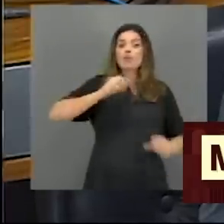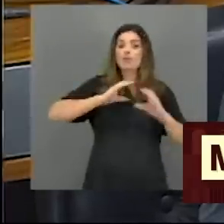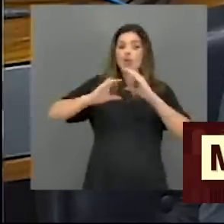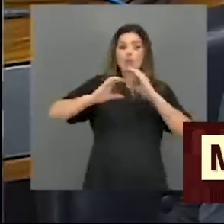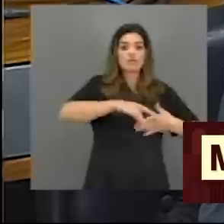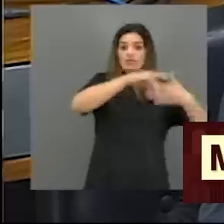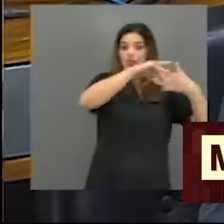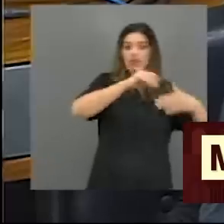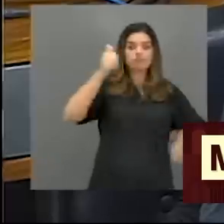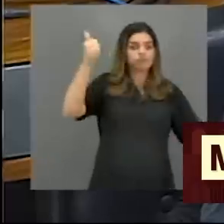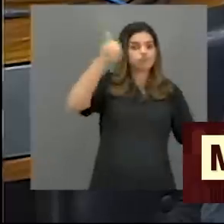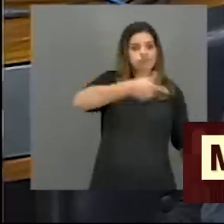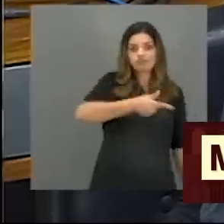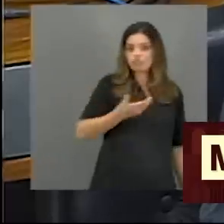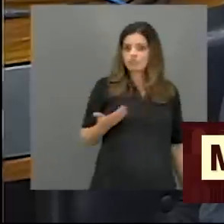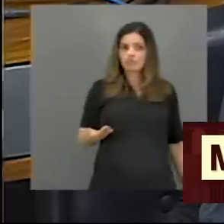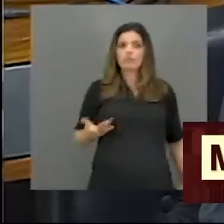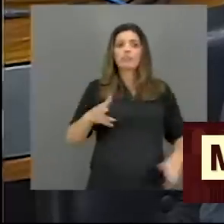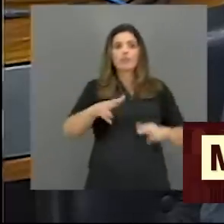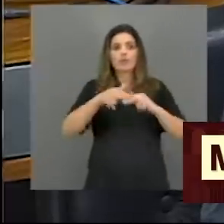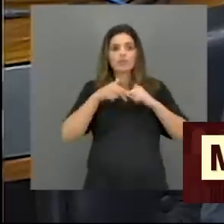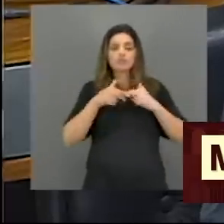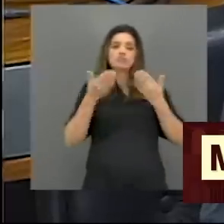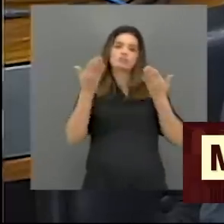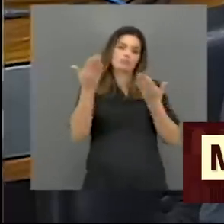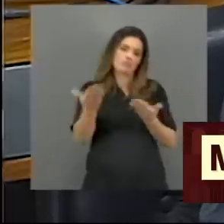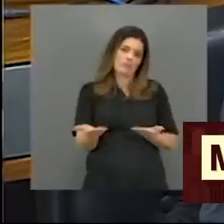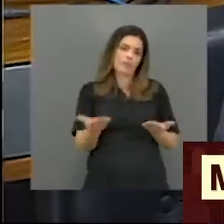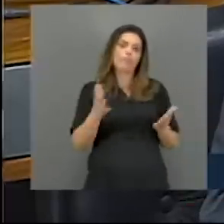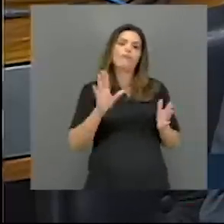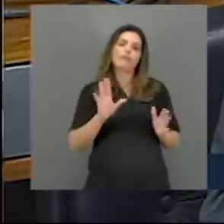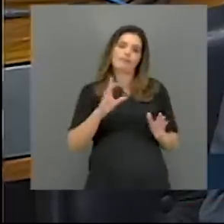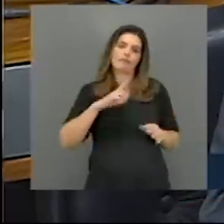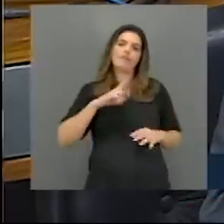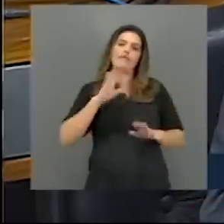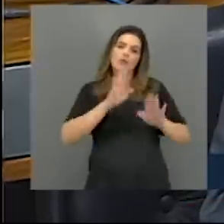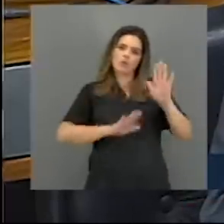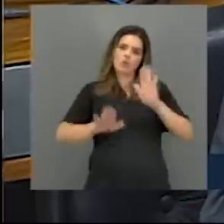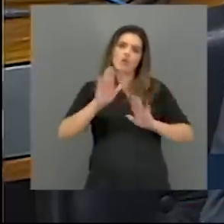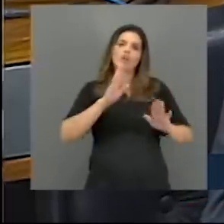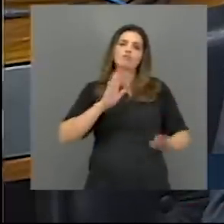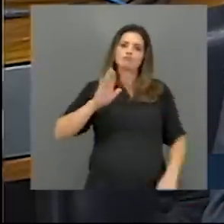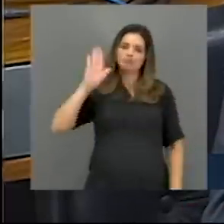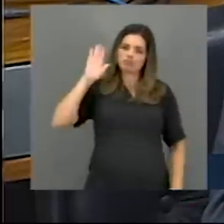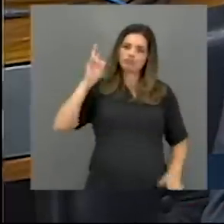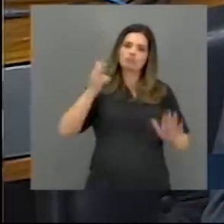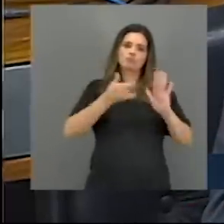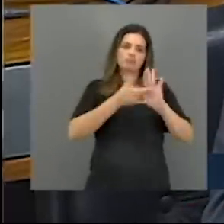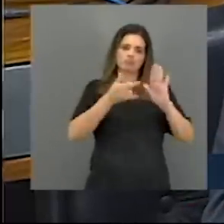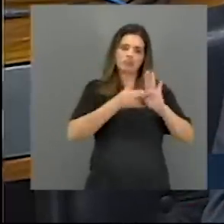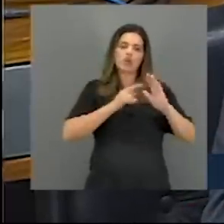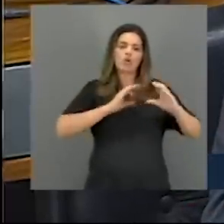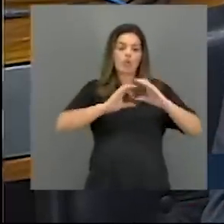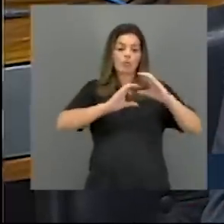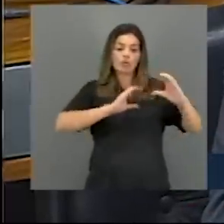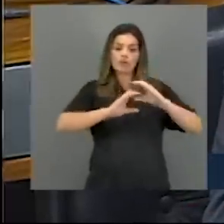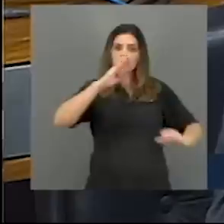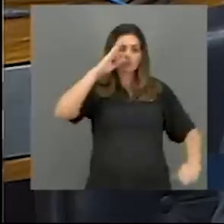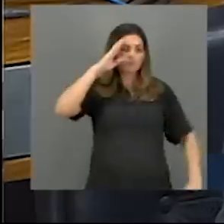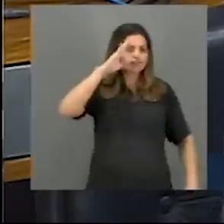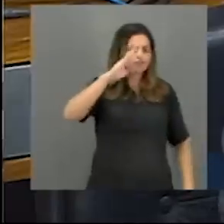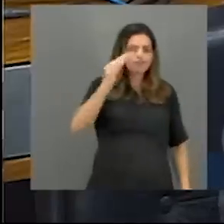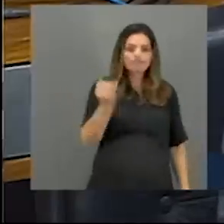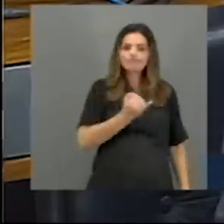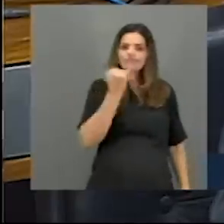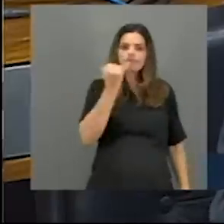uso da palavra. Nesse sentido, note-se que o legislador teve cuidado especial para que a questão de ordem tivesse natureza de comunicação extremamente urgente